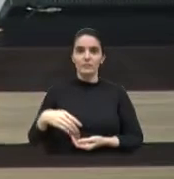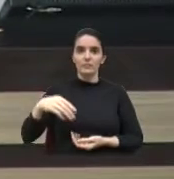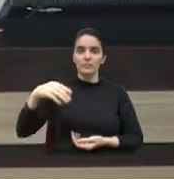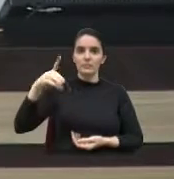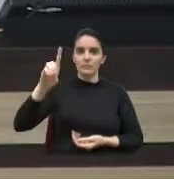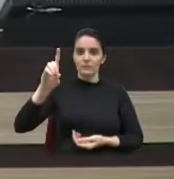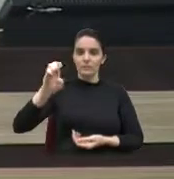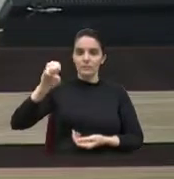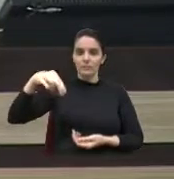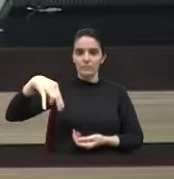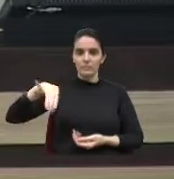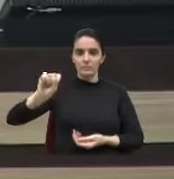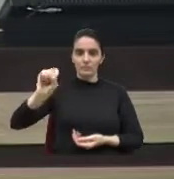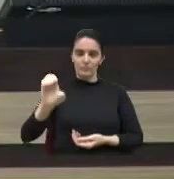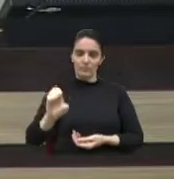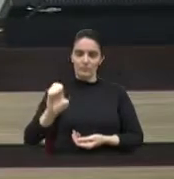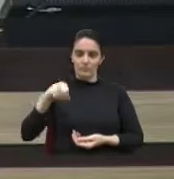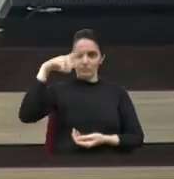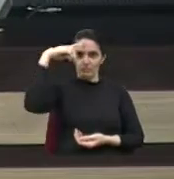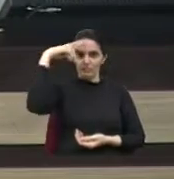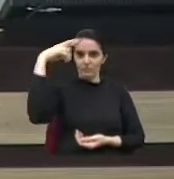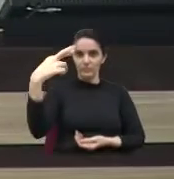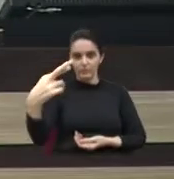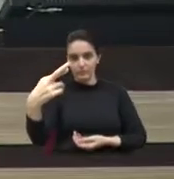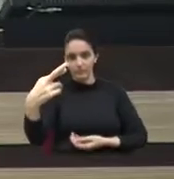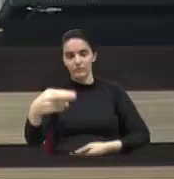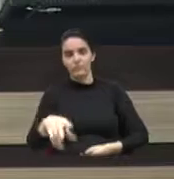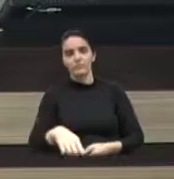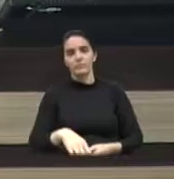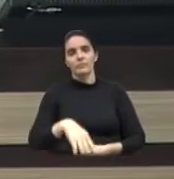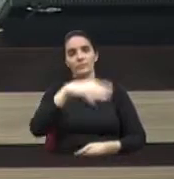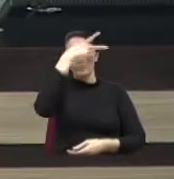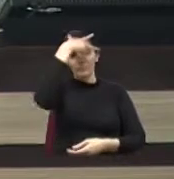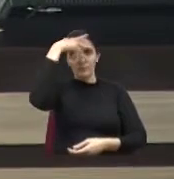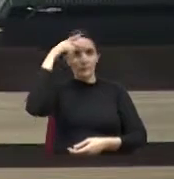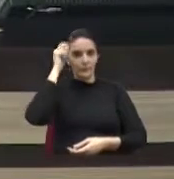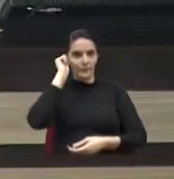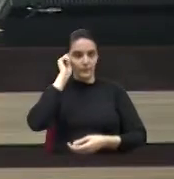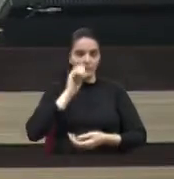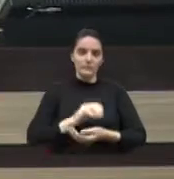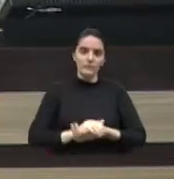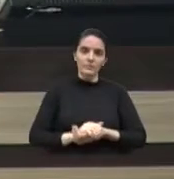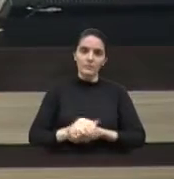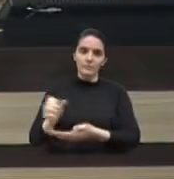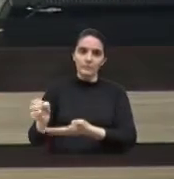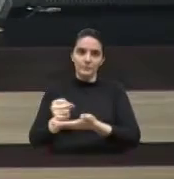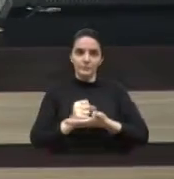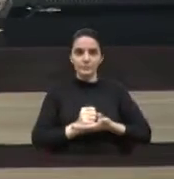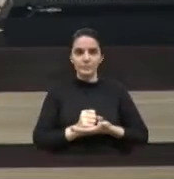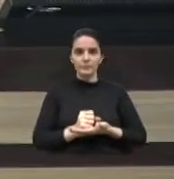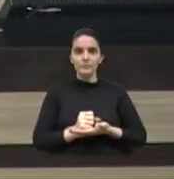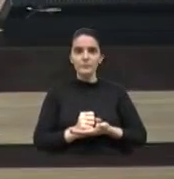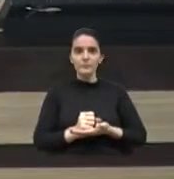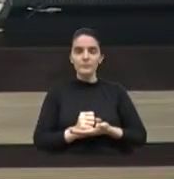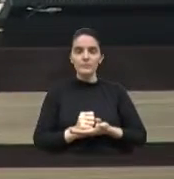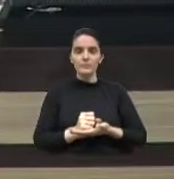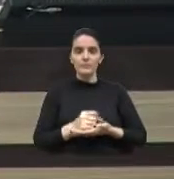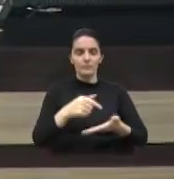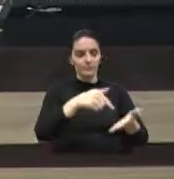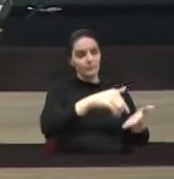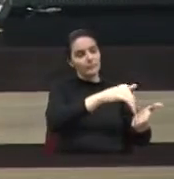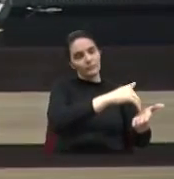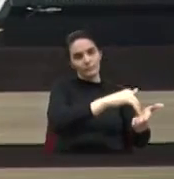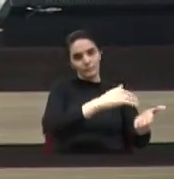Aparecida Rodrigues, chefe da Divisão do Legislativo. Mesa recebe esse ofício e informa os vereadores que